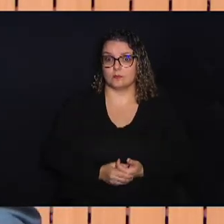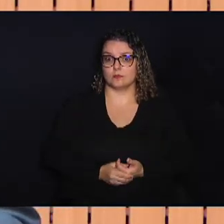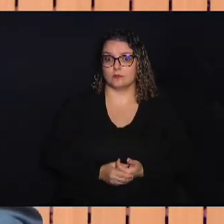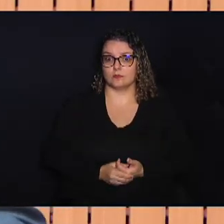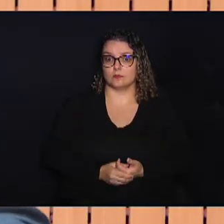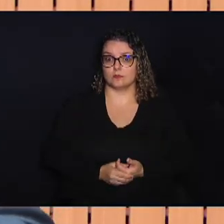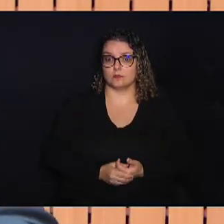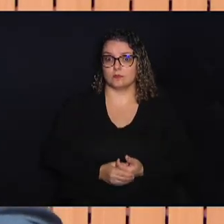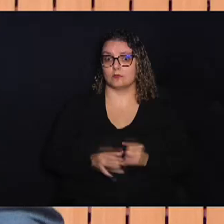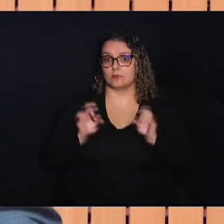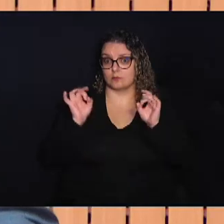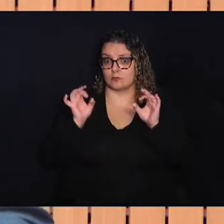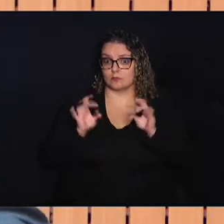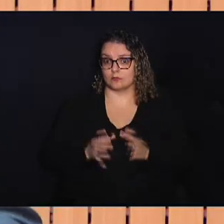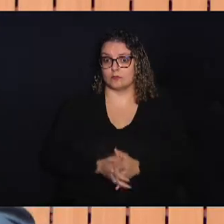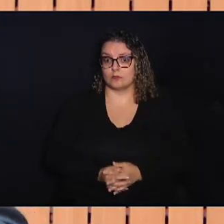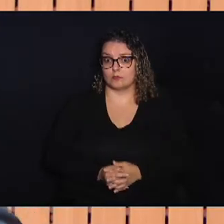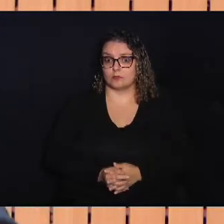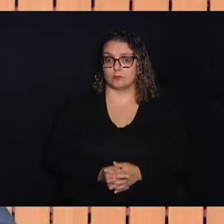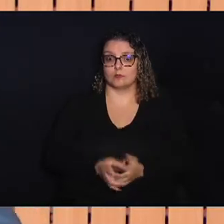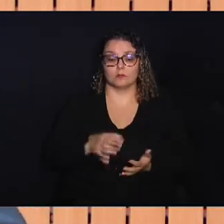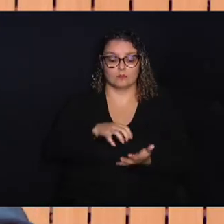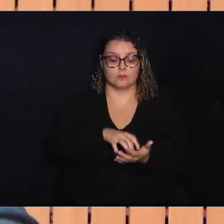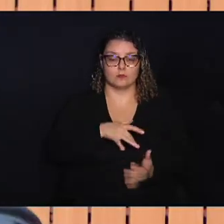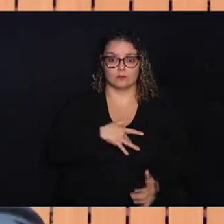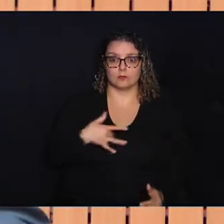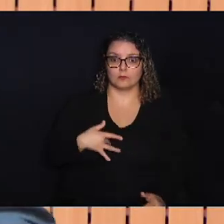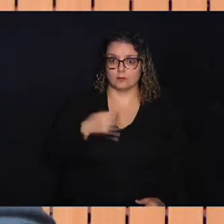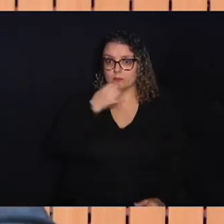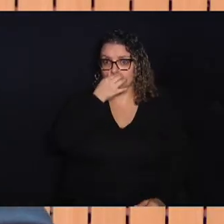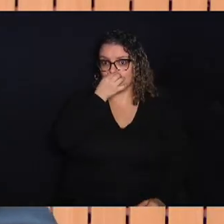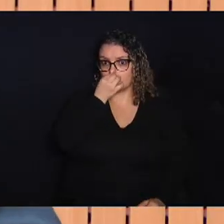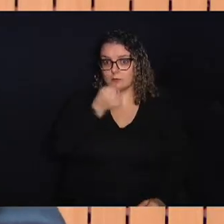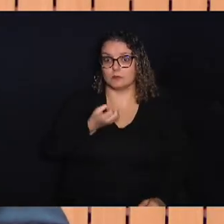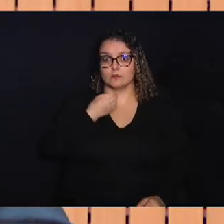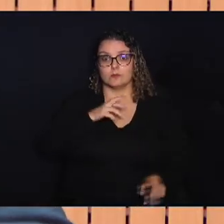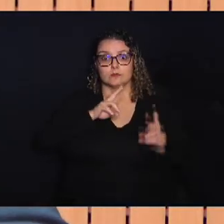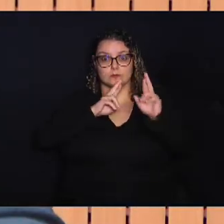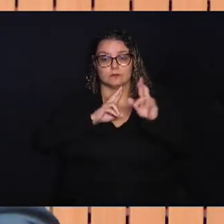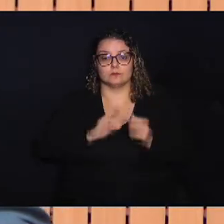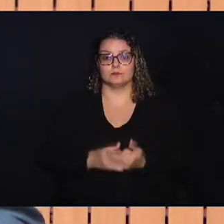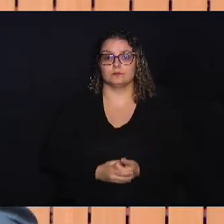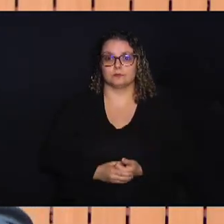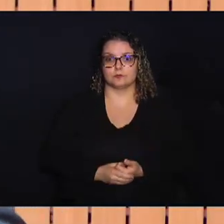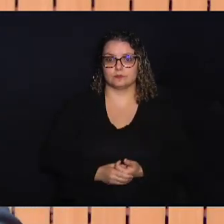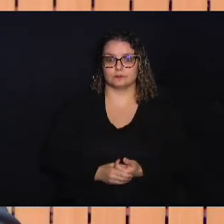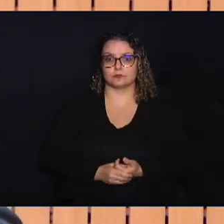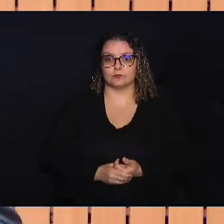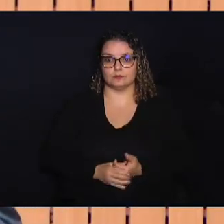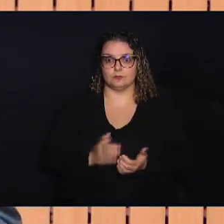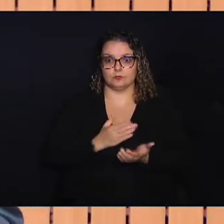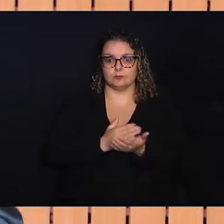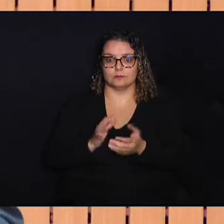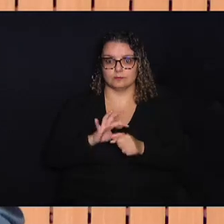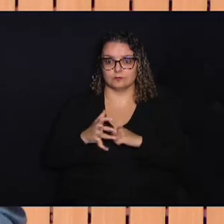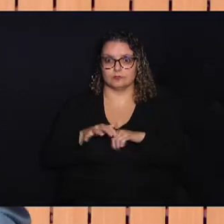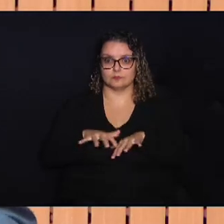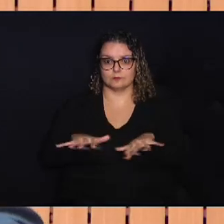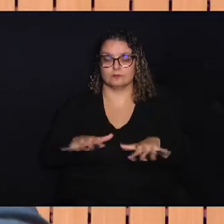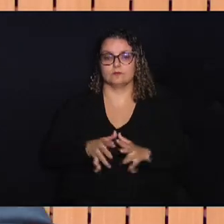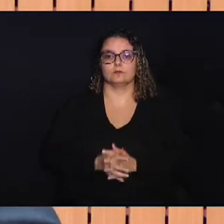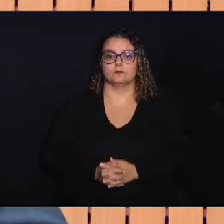Em especial sobre um centro de saúde do Boa Esperança. No início da Covid,